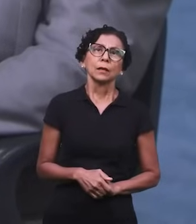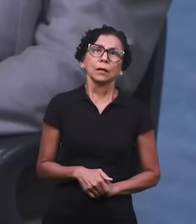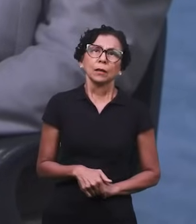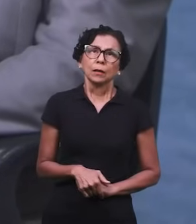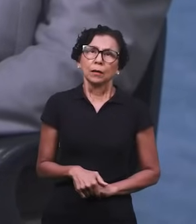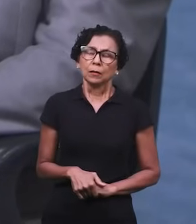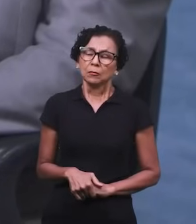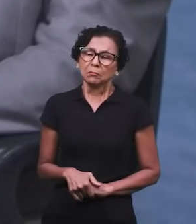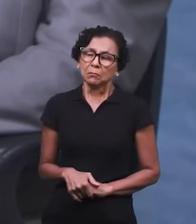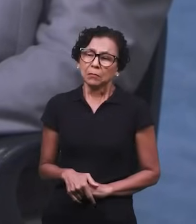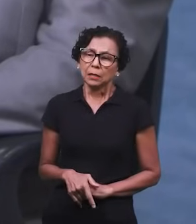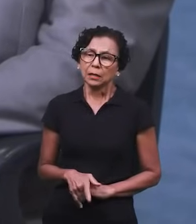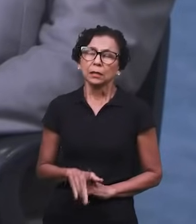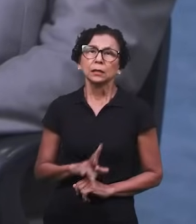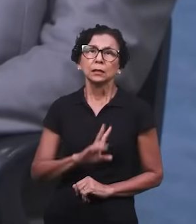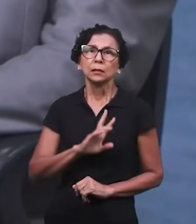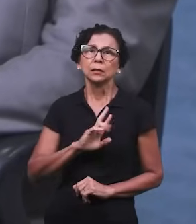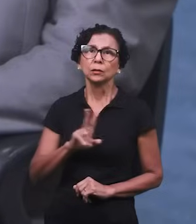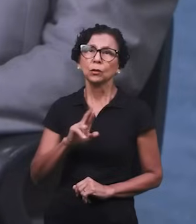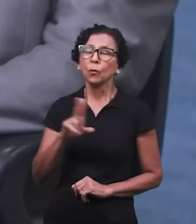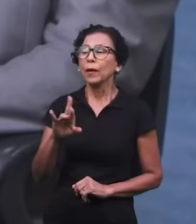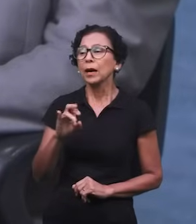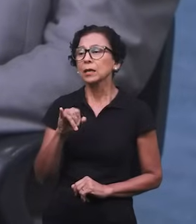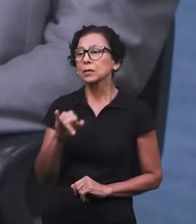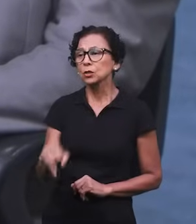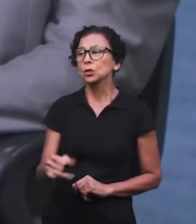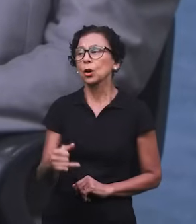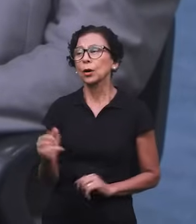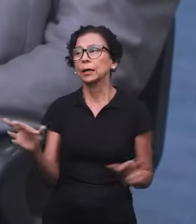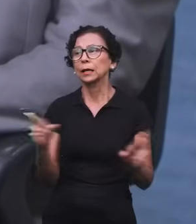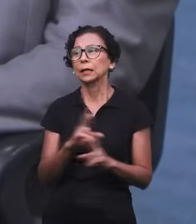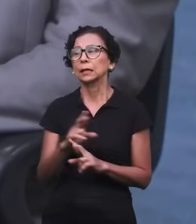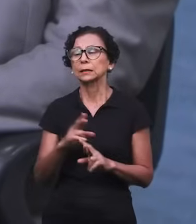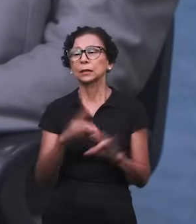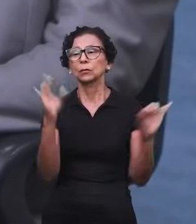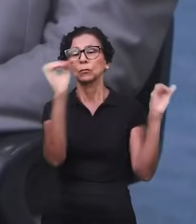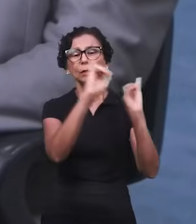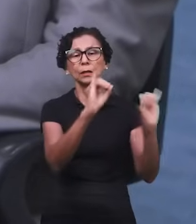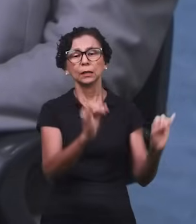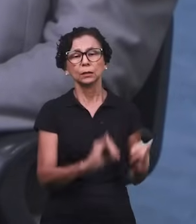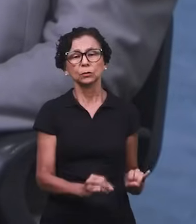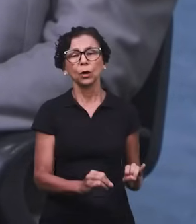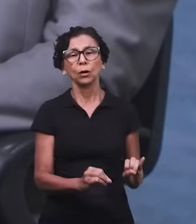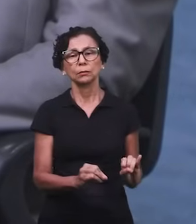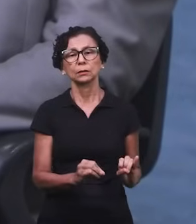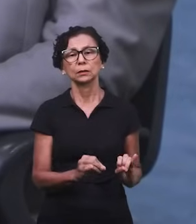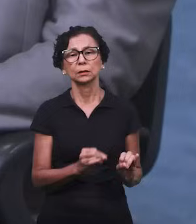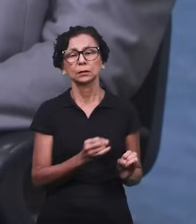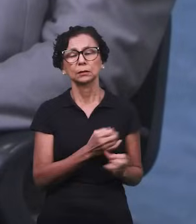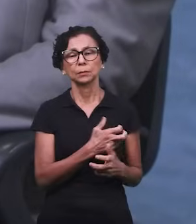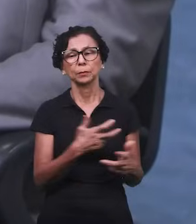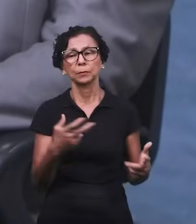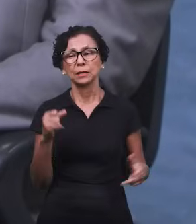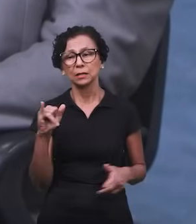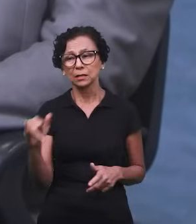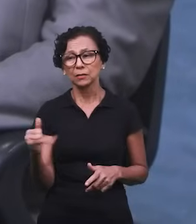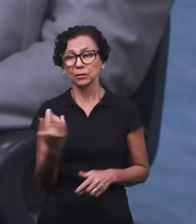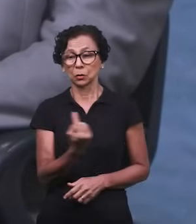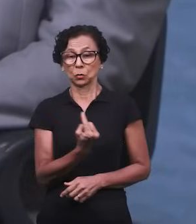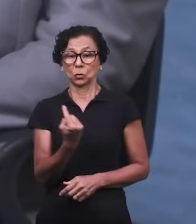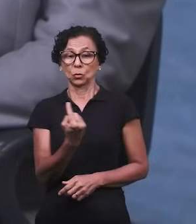devassos, roubadores, idólatras, porque se fosse para se isolar e se afastar de todos eles, vocês teriam que sair do